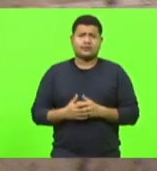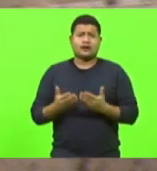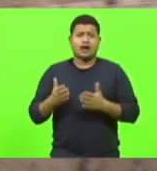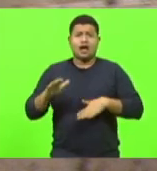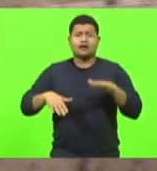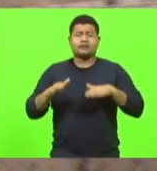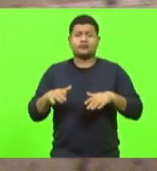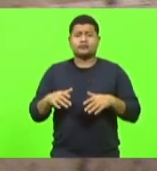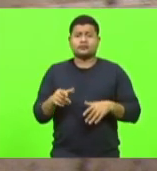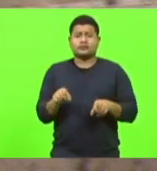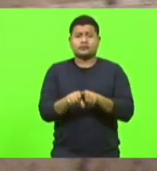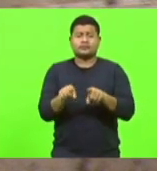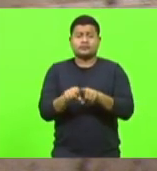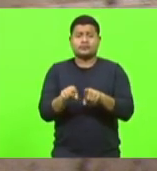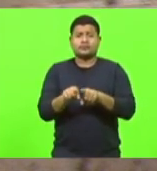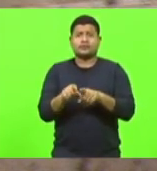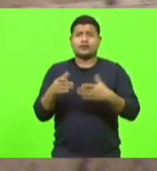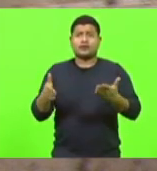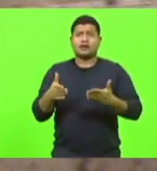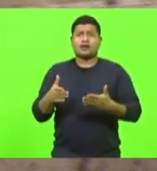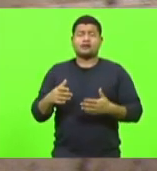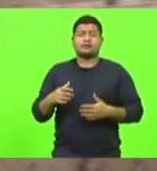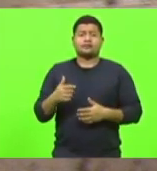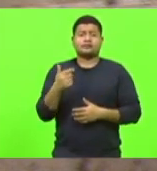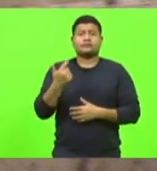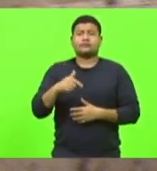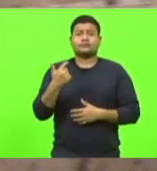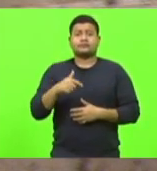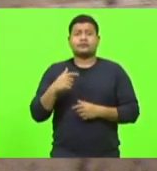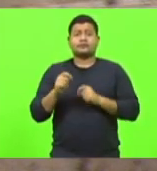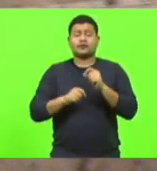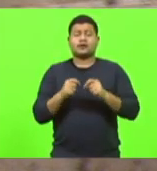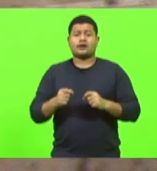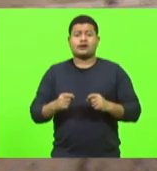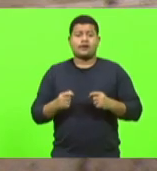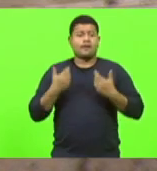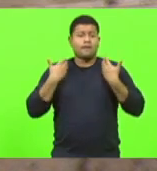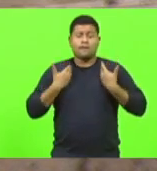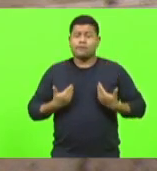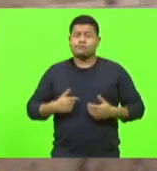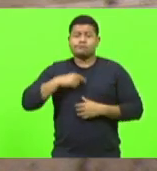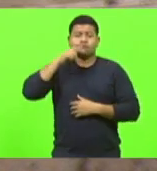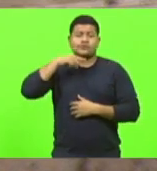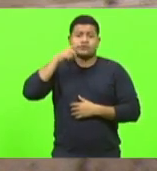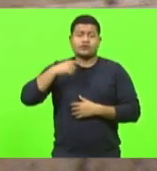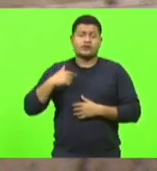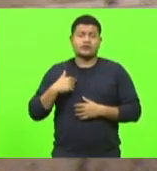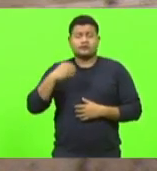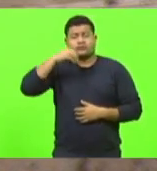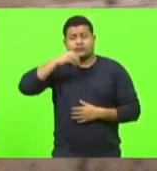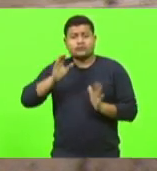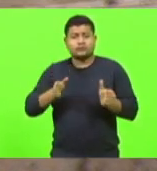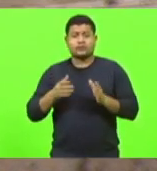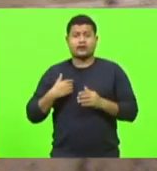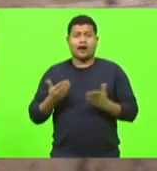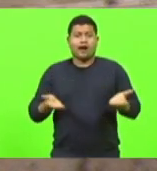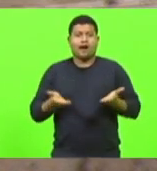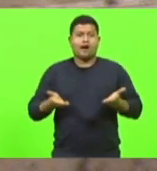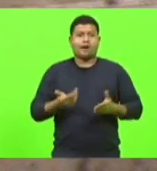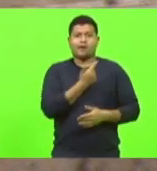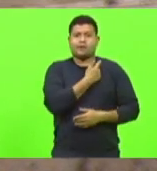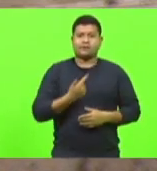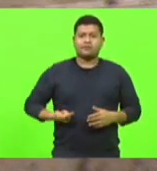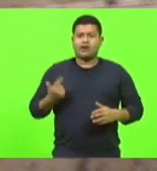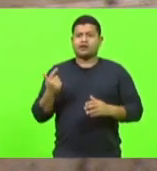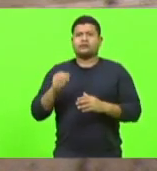não tem essa não tem mais essa e ela não tem mais essa condição aí vem o estado agora e toma mais uma porcentagem então